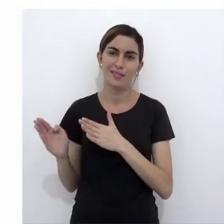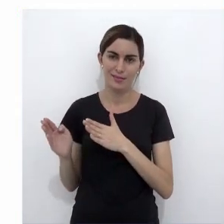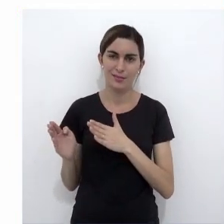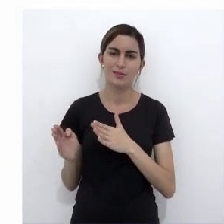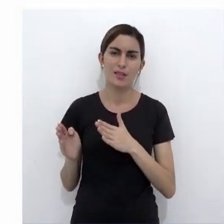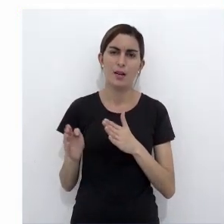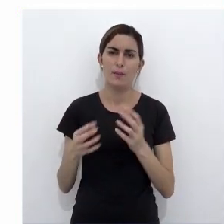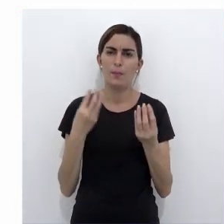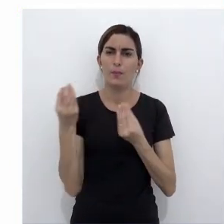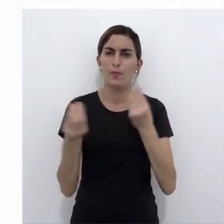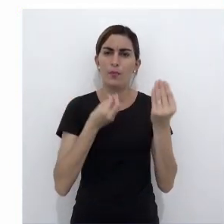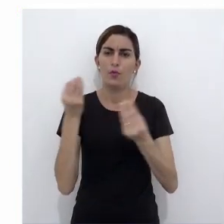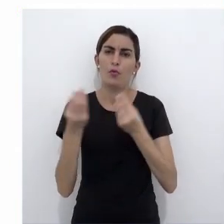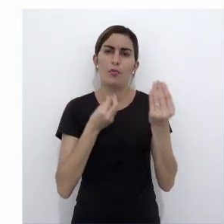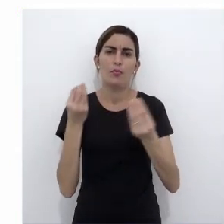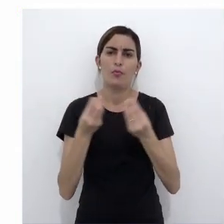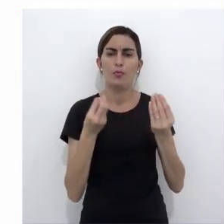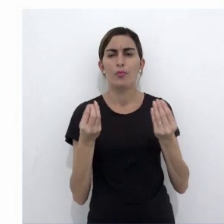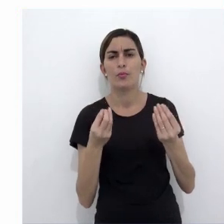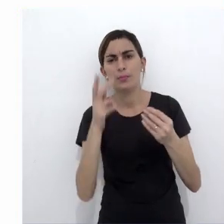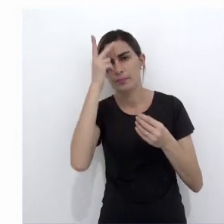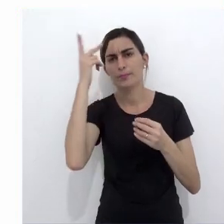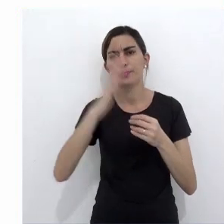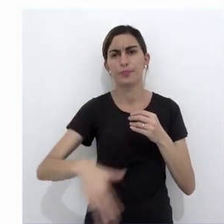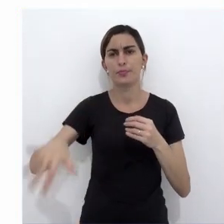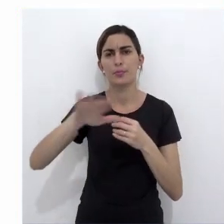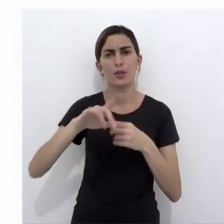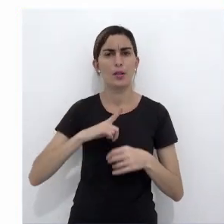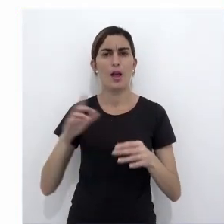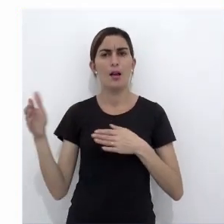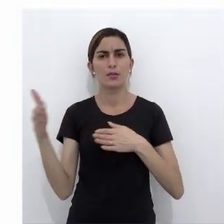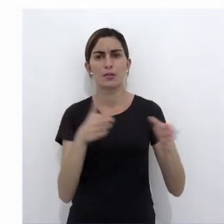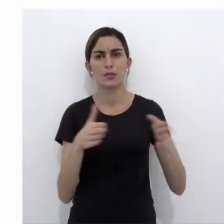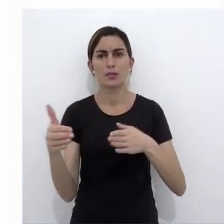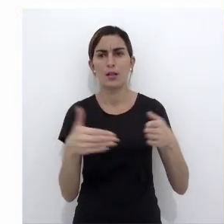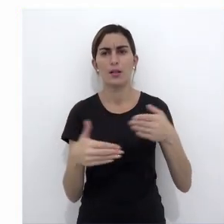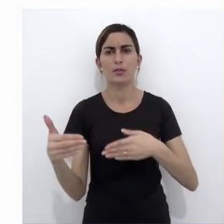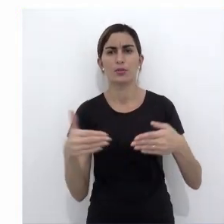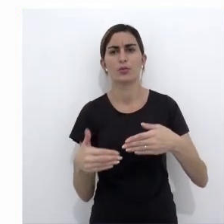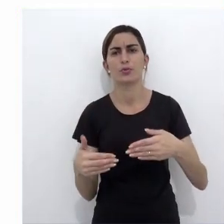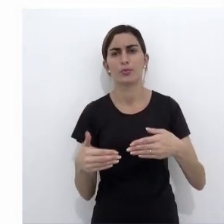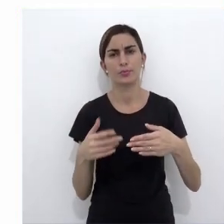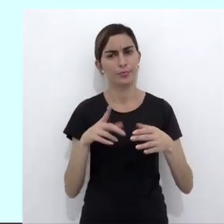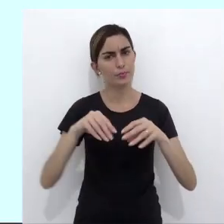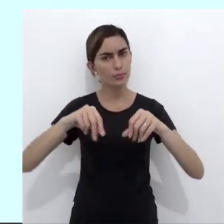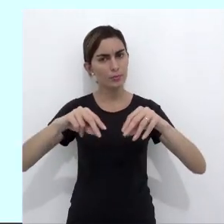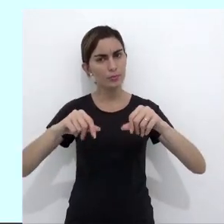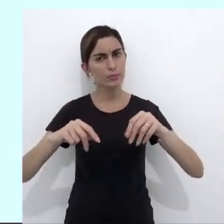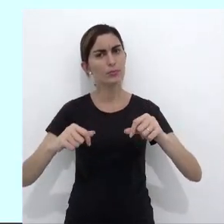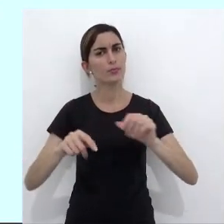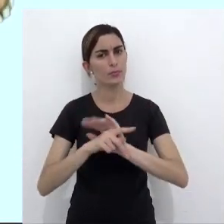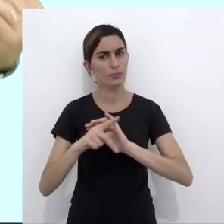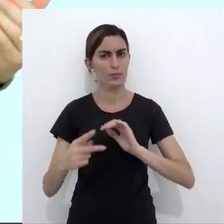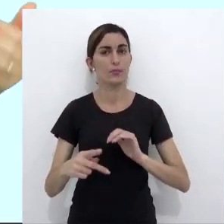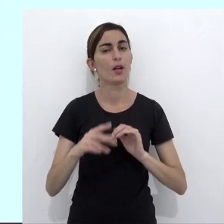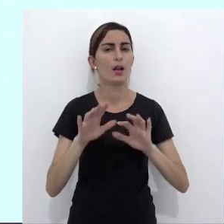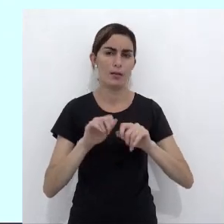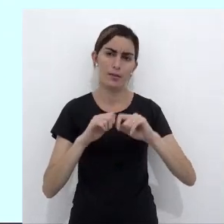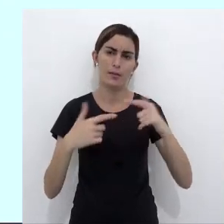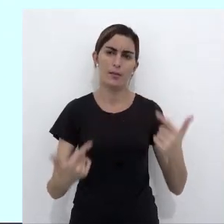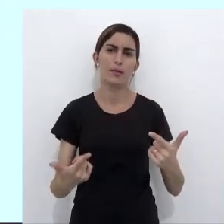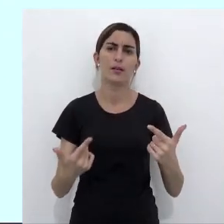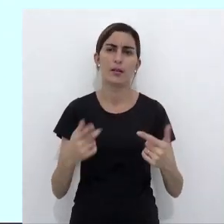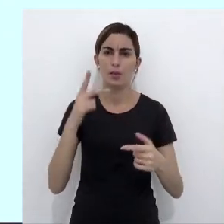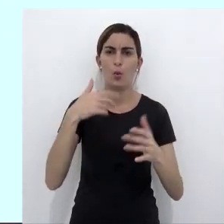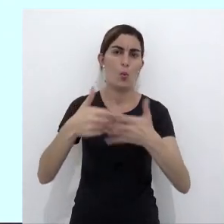né, a forma de como as pessoas iam ter acesso à terra. Claro que determinadas pessoas, não era